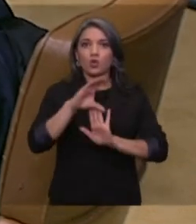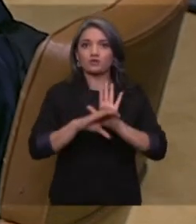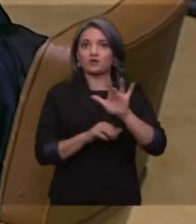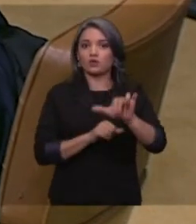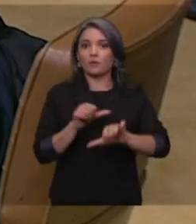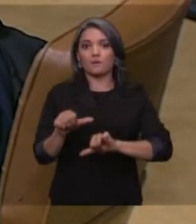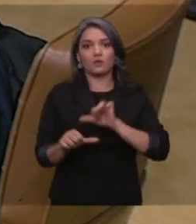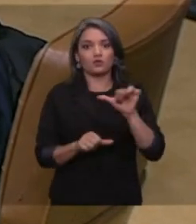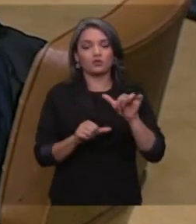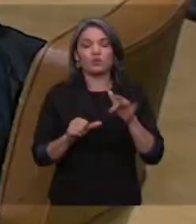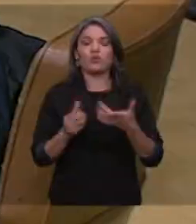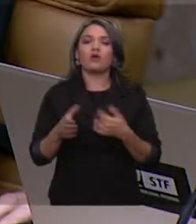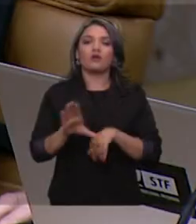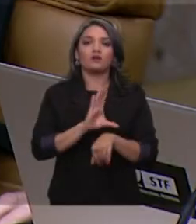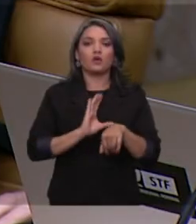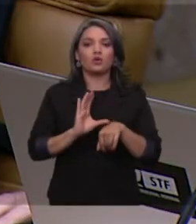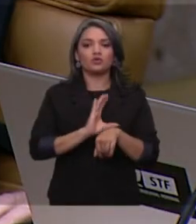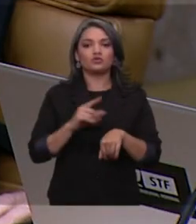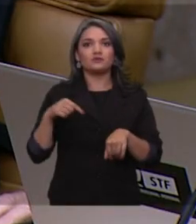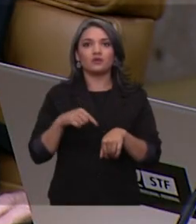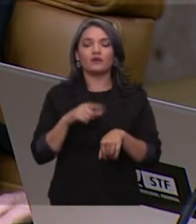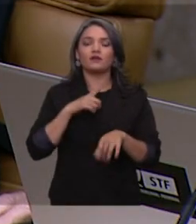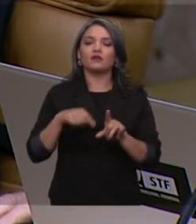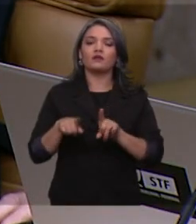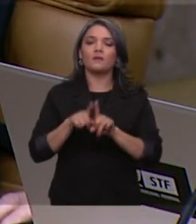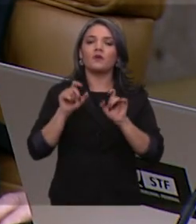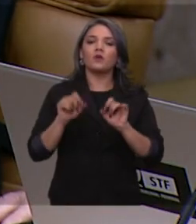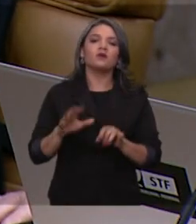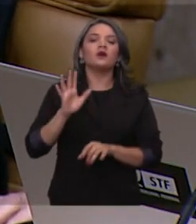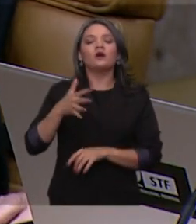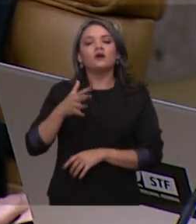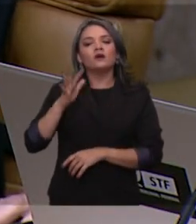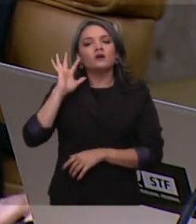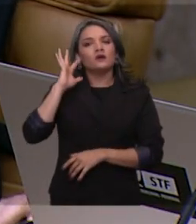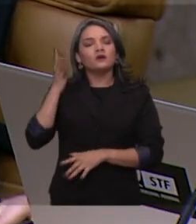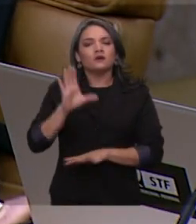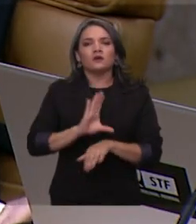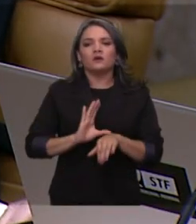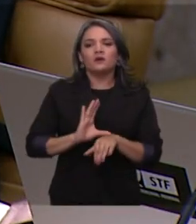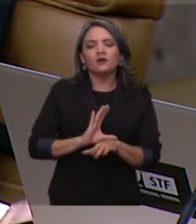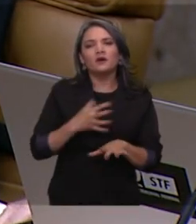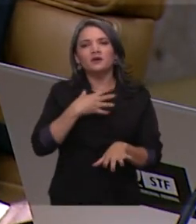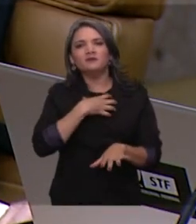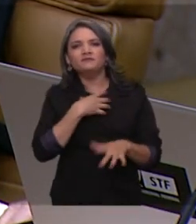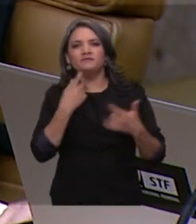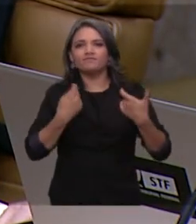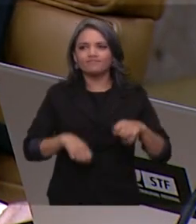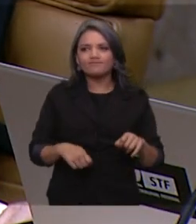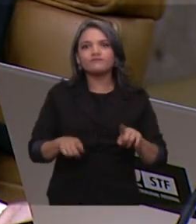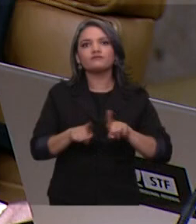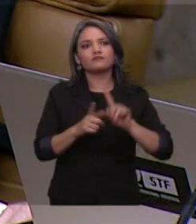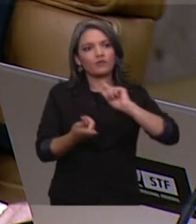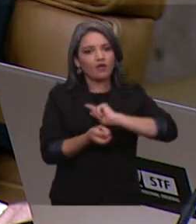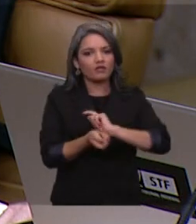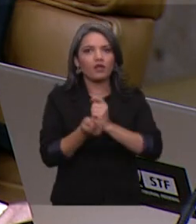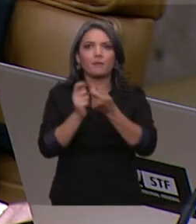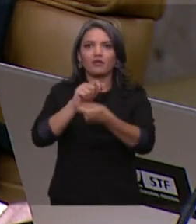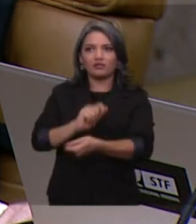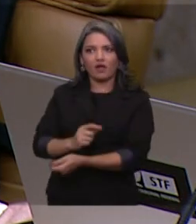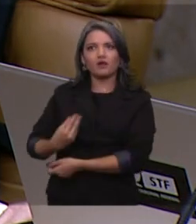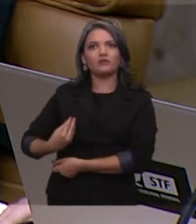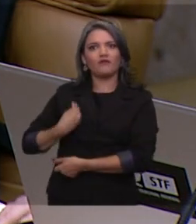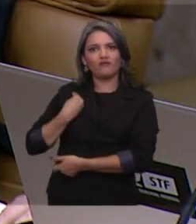definição constitucional, ou pelo menos a interpretação do que foi definido constitucionalmente, precisa de aproveitar essas mudanças. Acho que, em